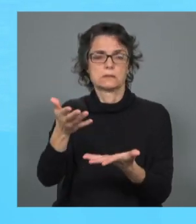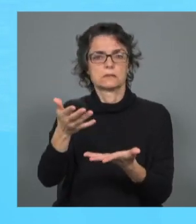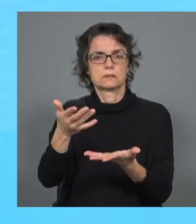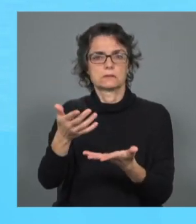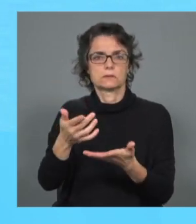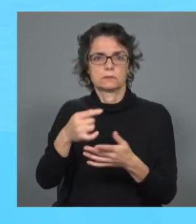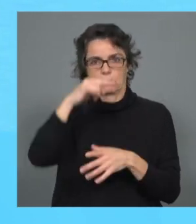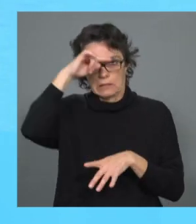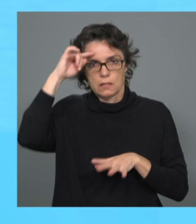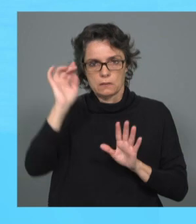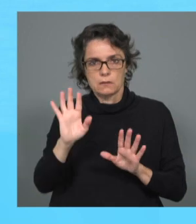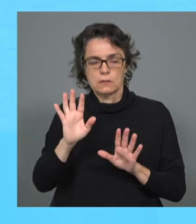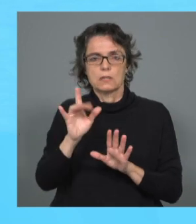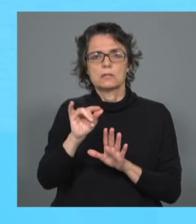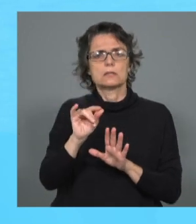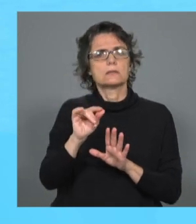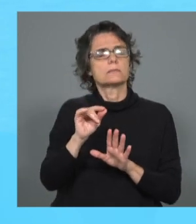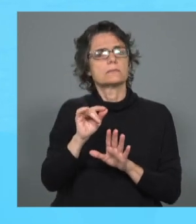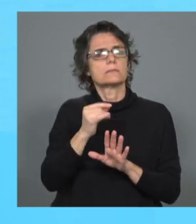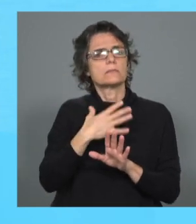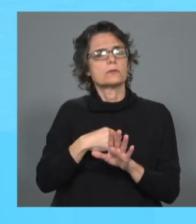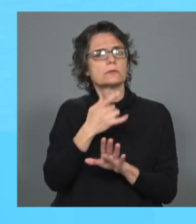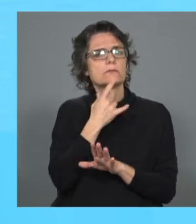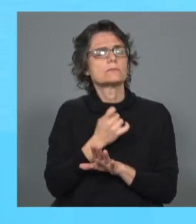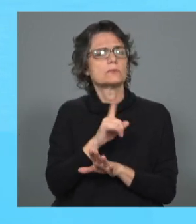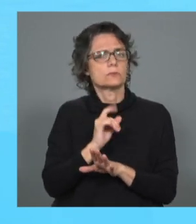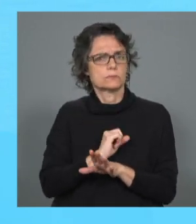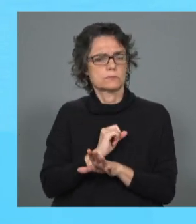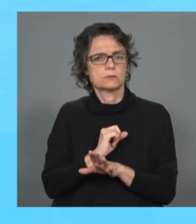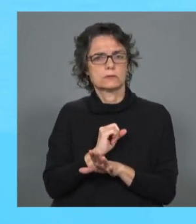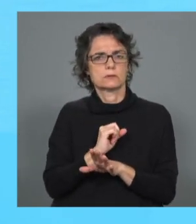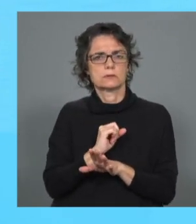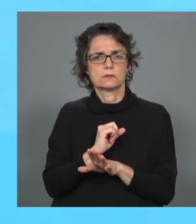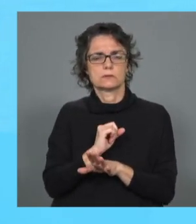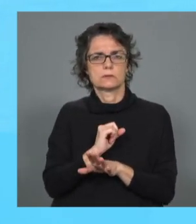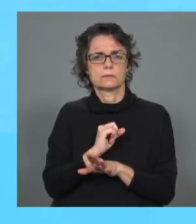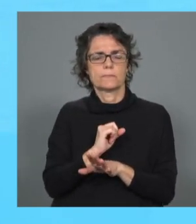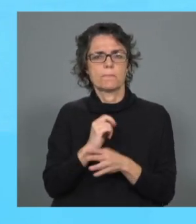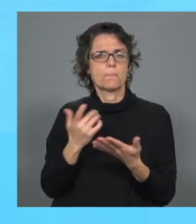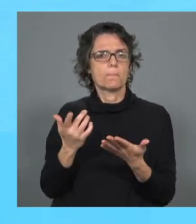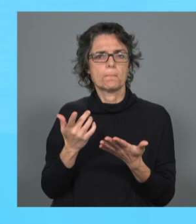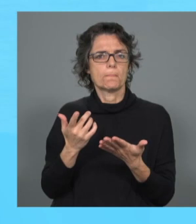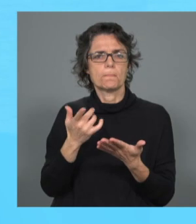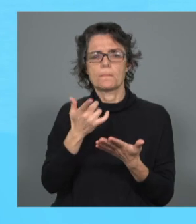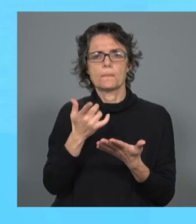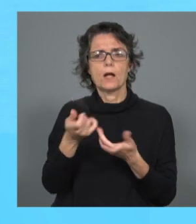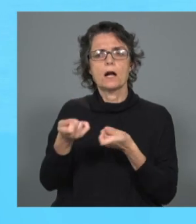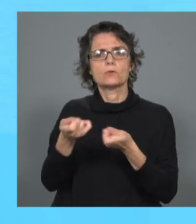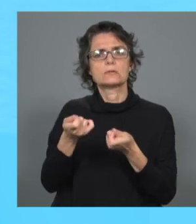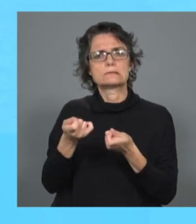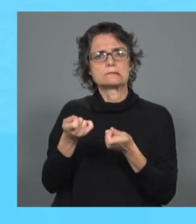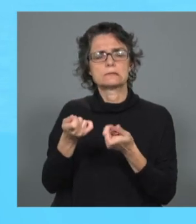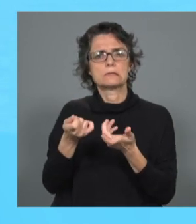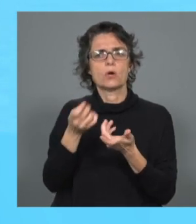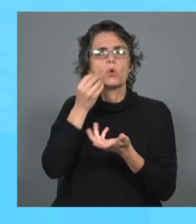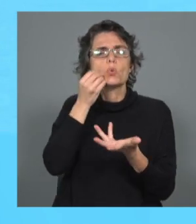mas há desde logo, creio que uma questão que interessa clarificar, que é de que forma é que organizou esta missão de